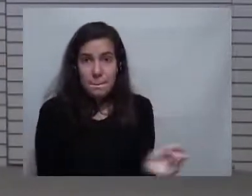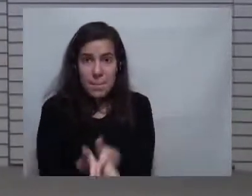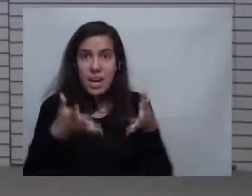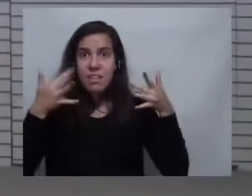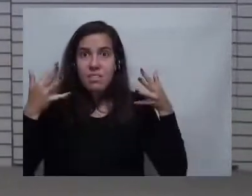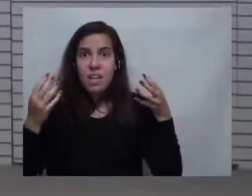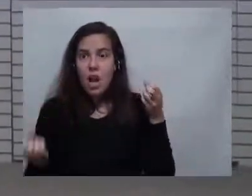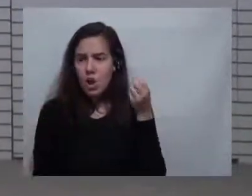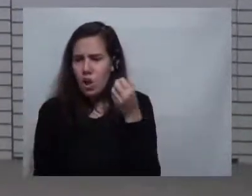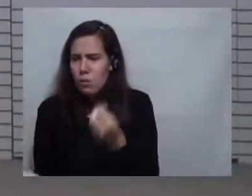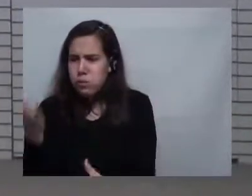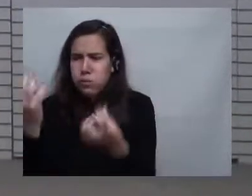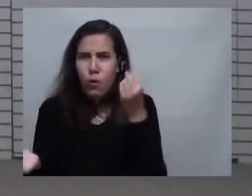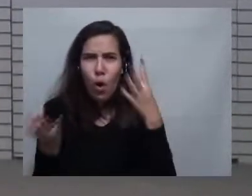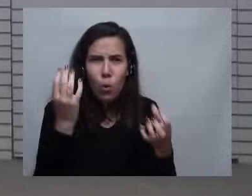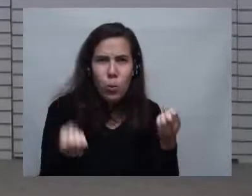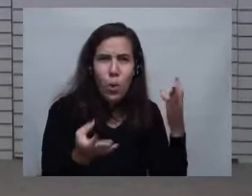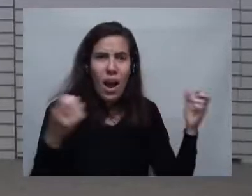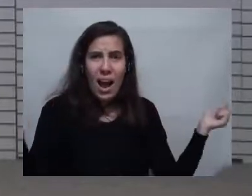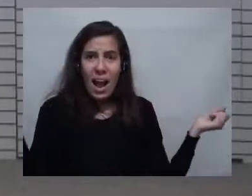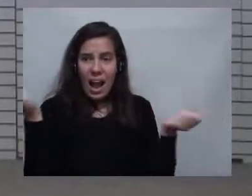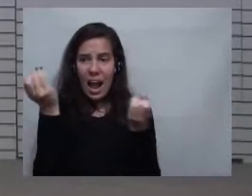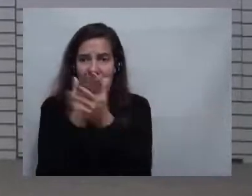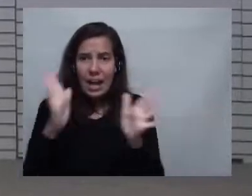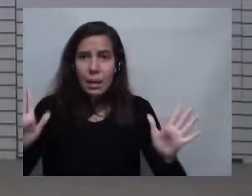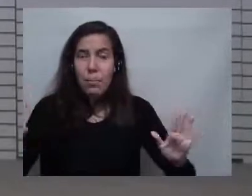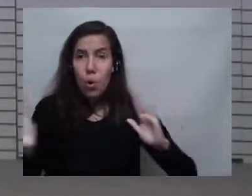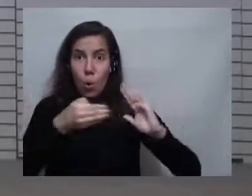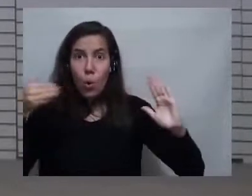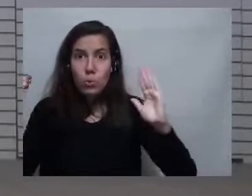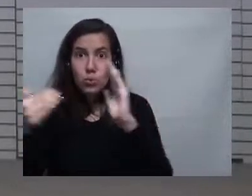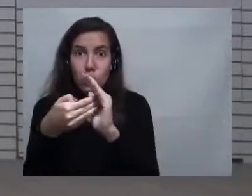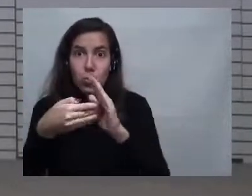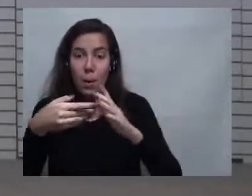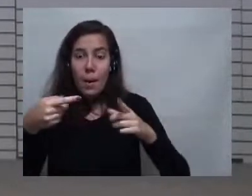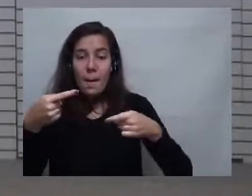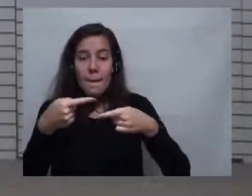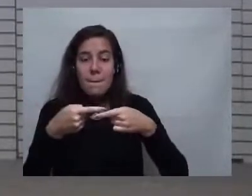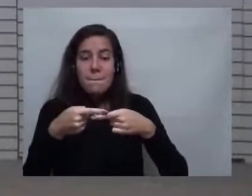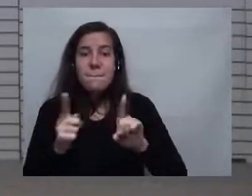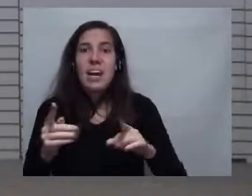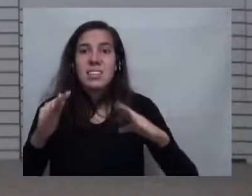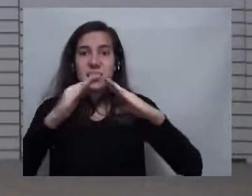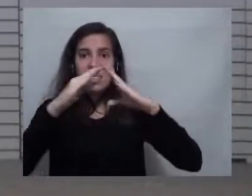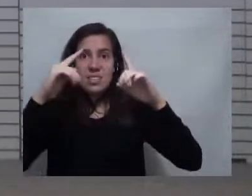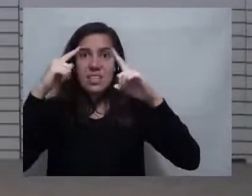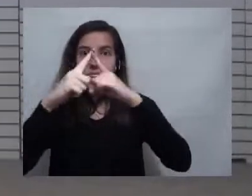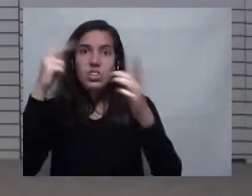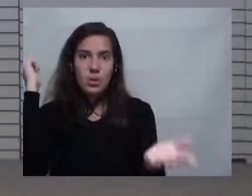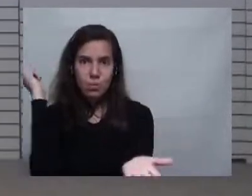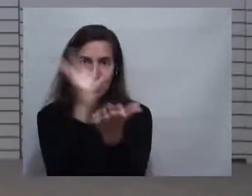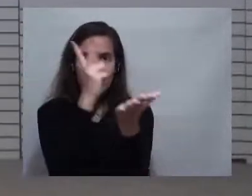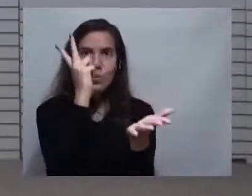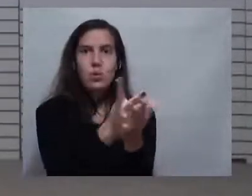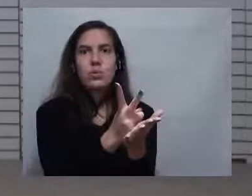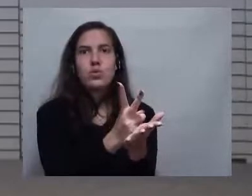fogo não atingiu porque foi livre da morte por causa de uma tirania do Estado